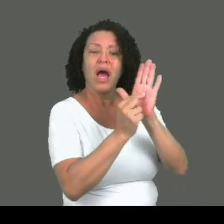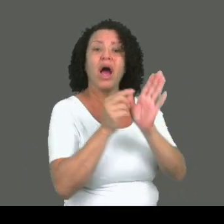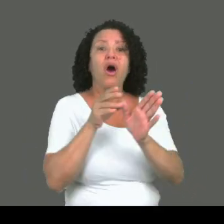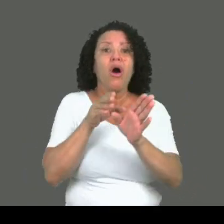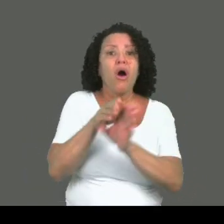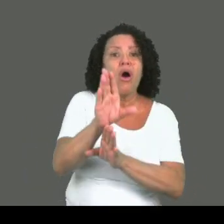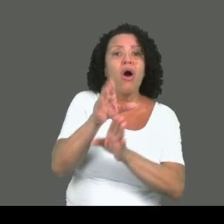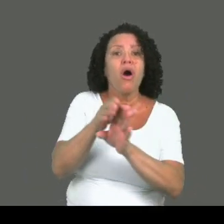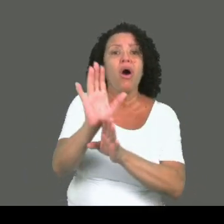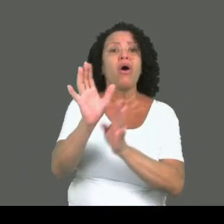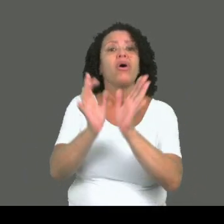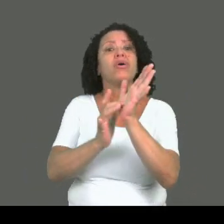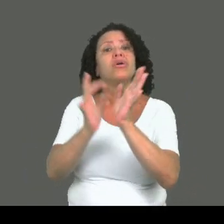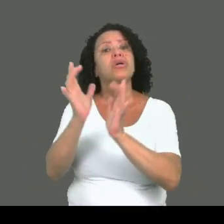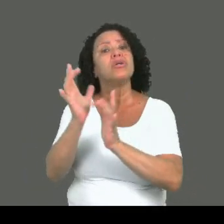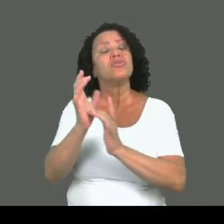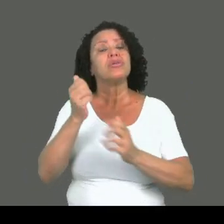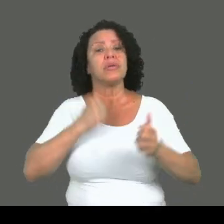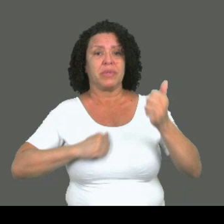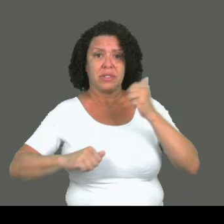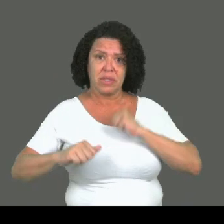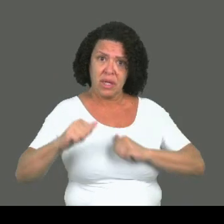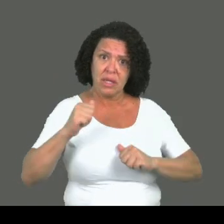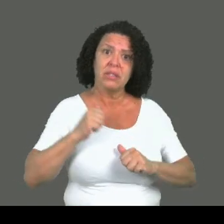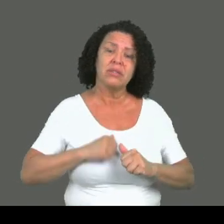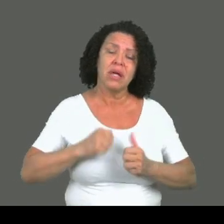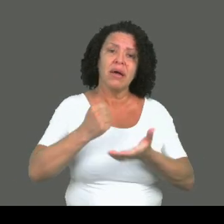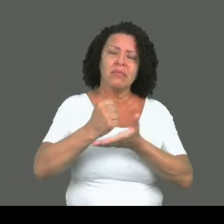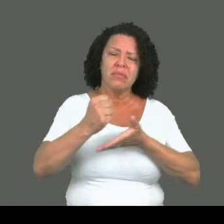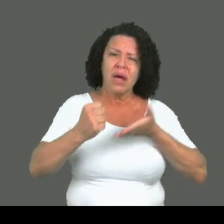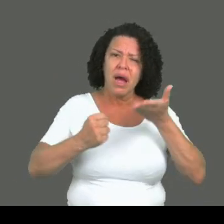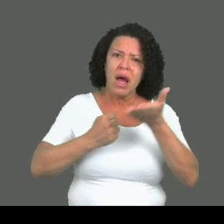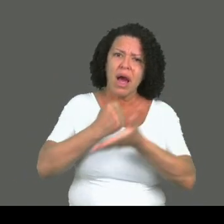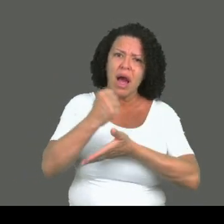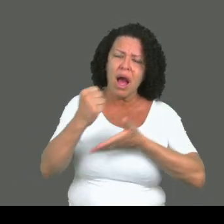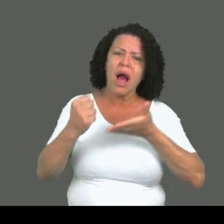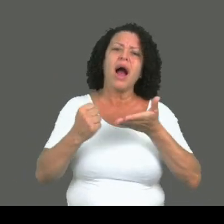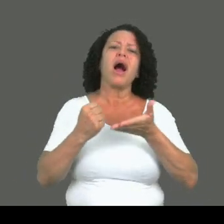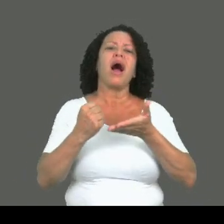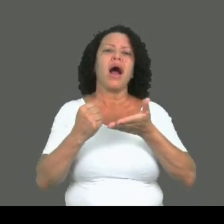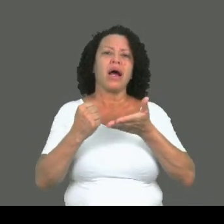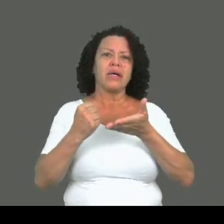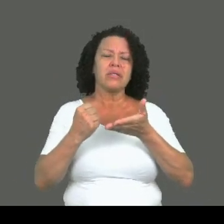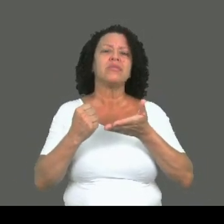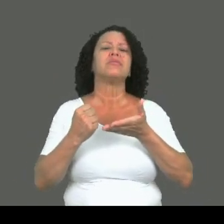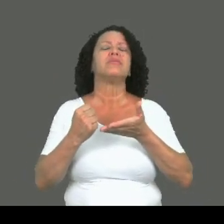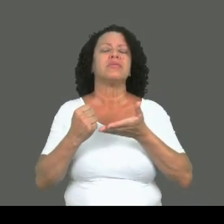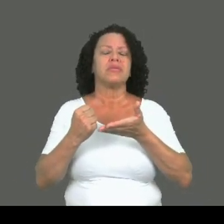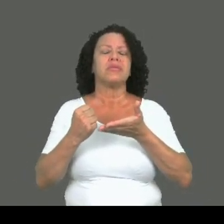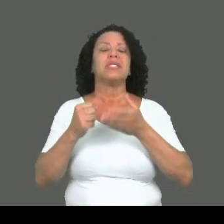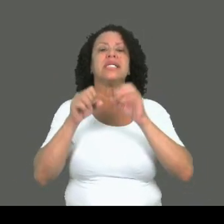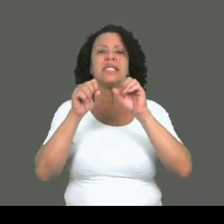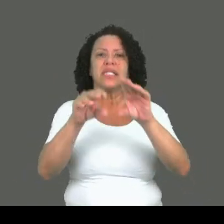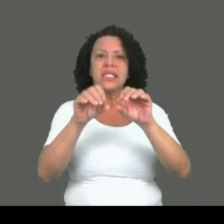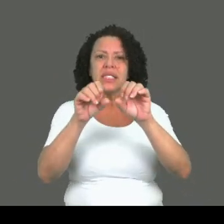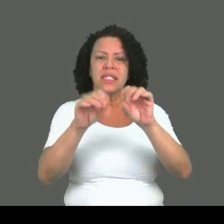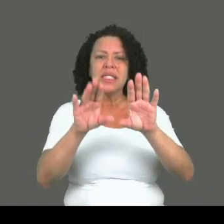de Jesus sobre a Ansiedade, baseando em interpretação do Evangelho, ensina-se.